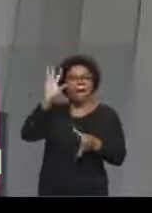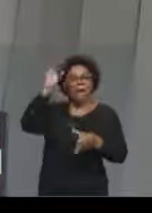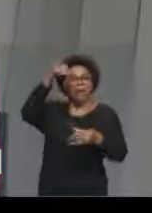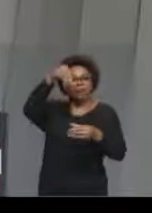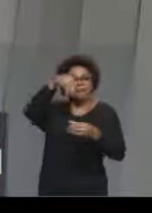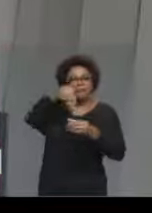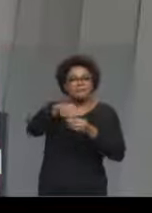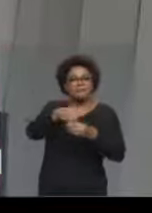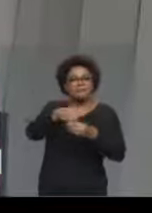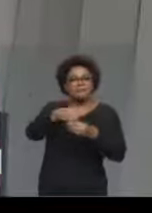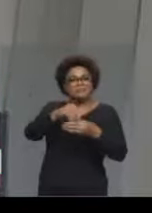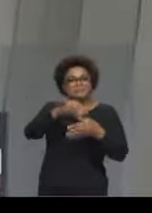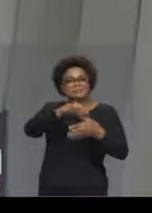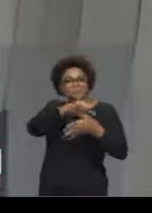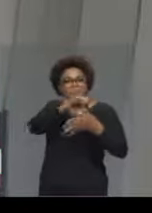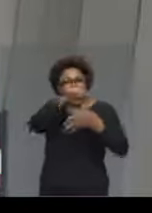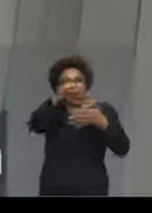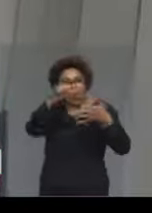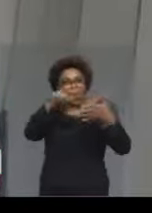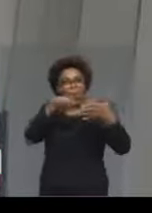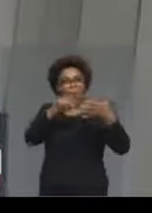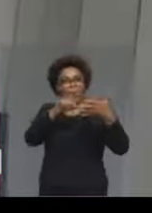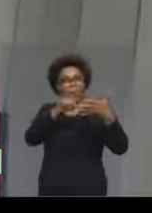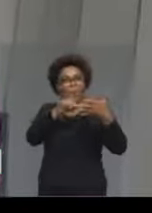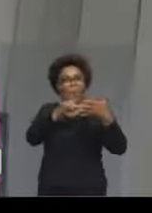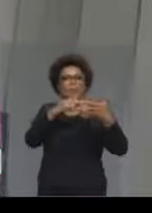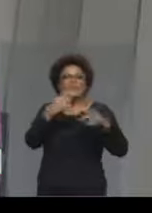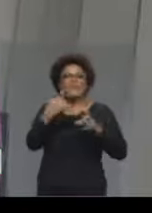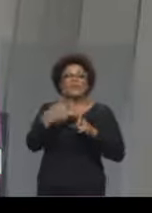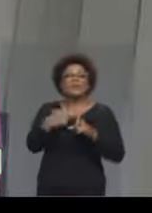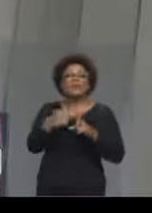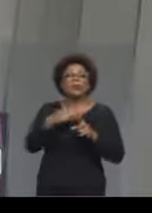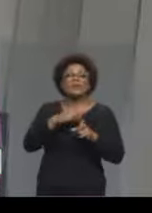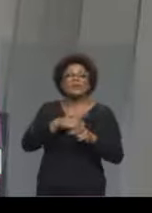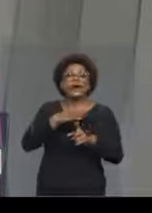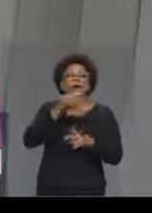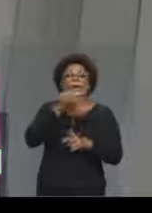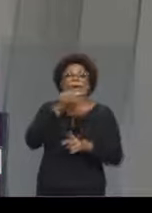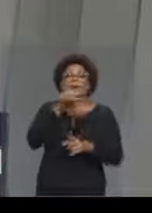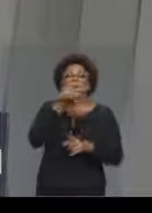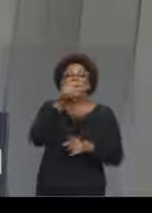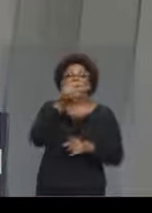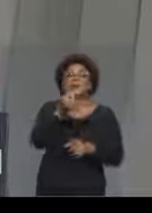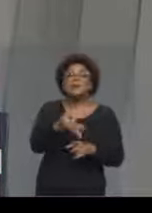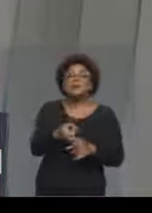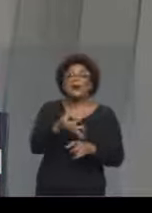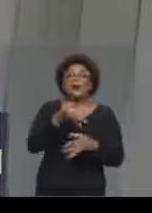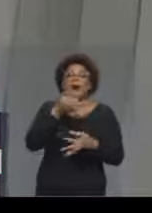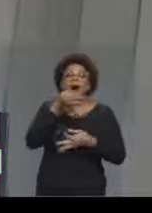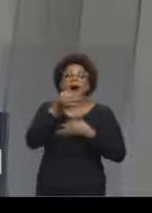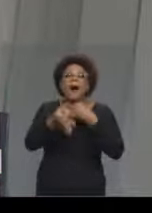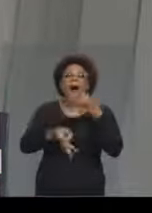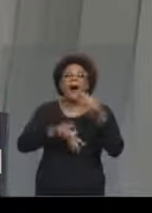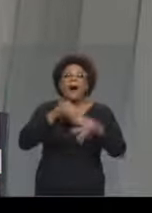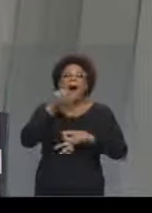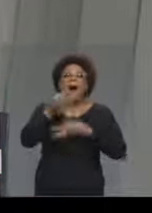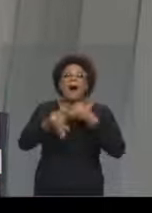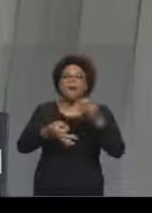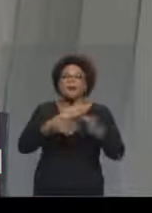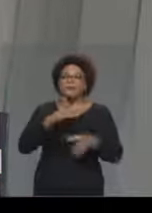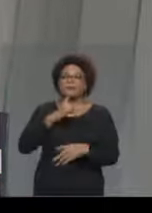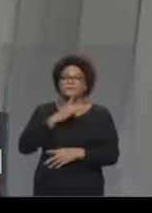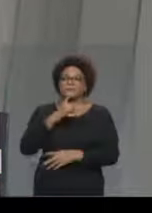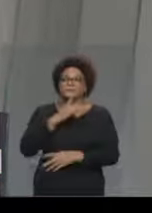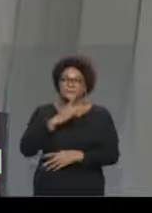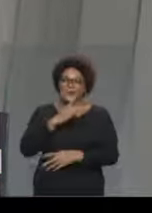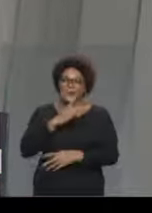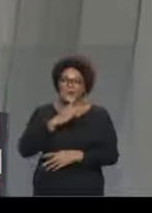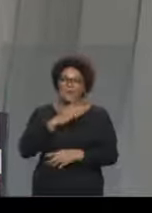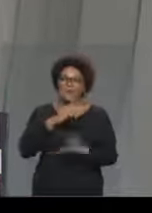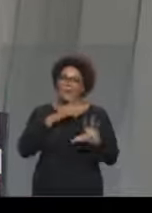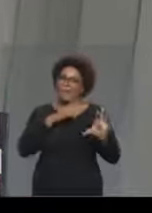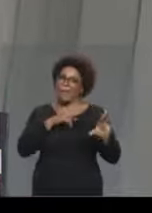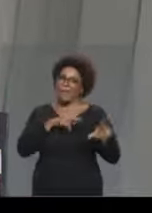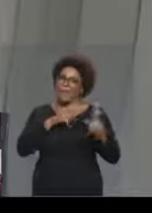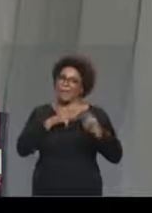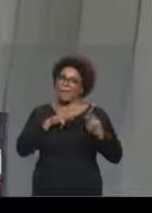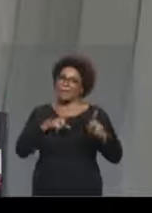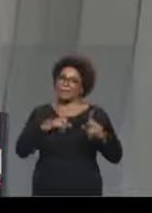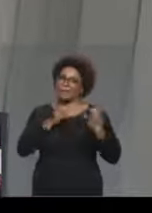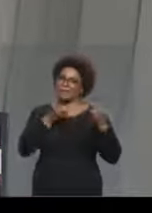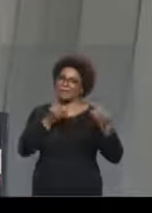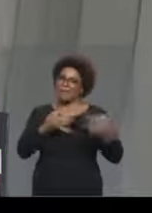dissertativo, argumentativo, porque tem a opinião, tem os seus argumentos. Foi o que a professora Maria Alice falou.